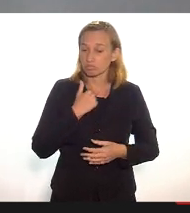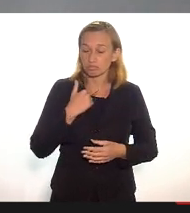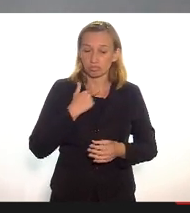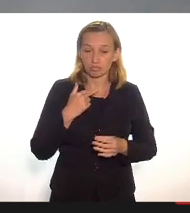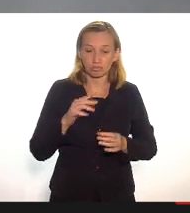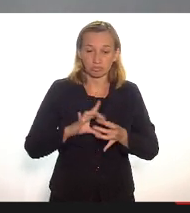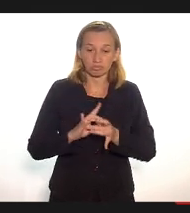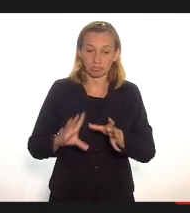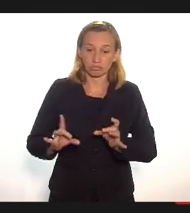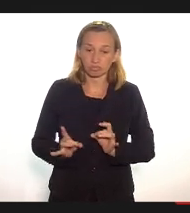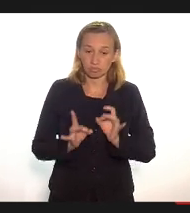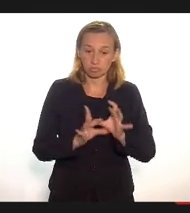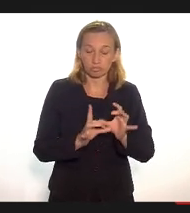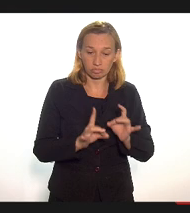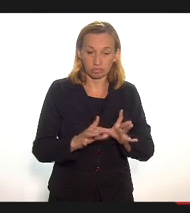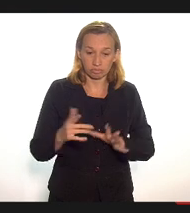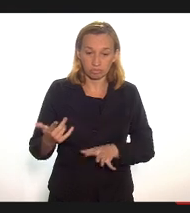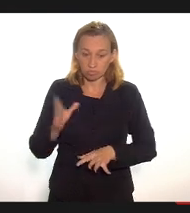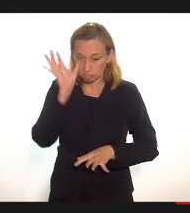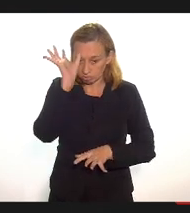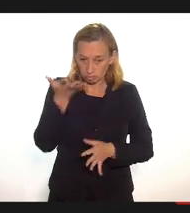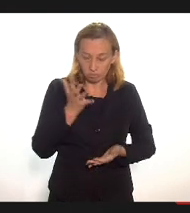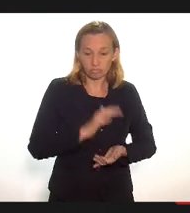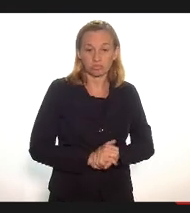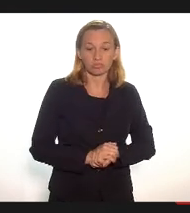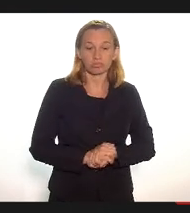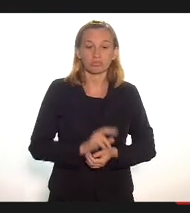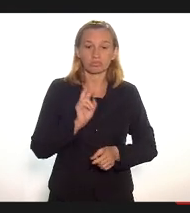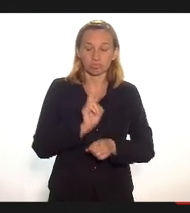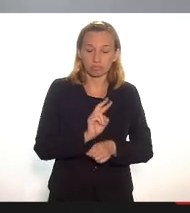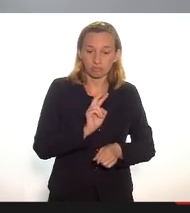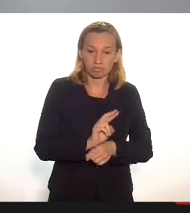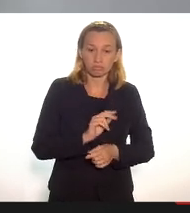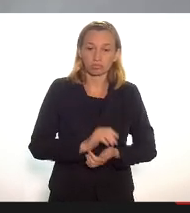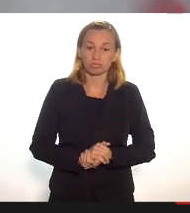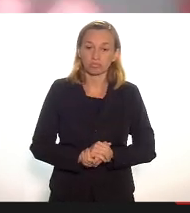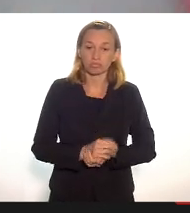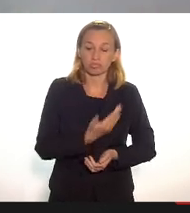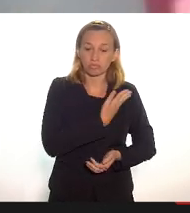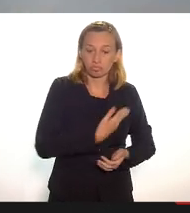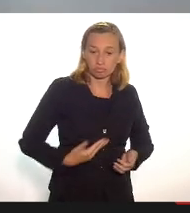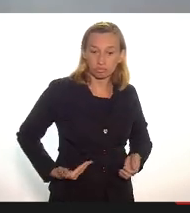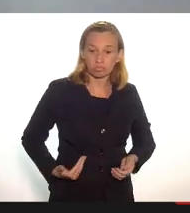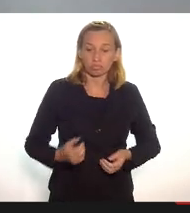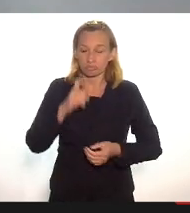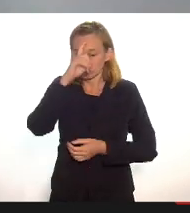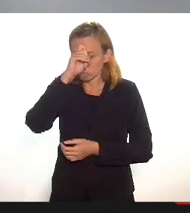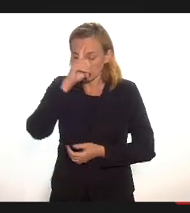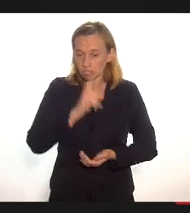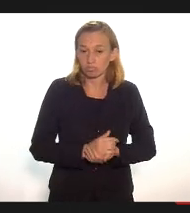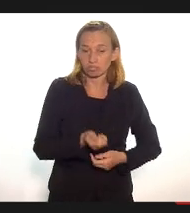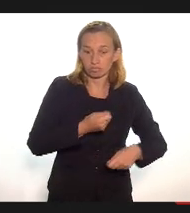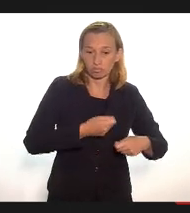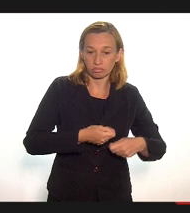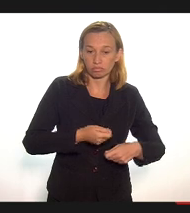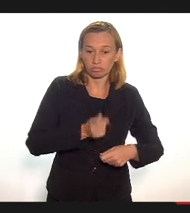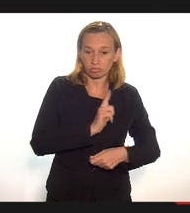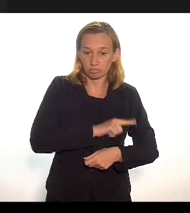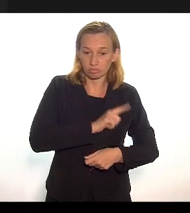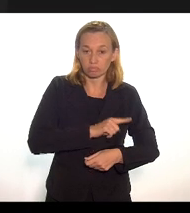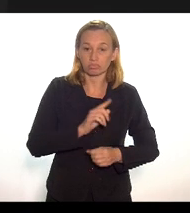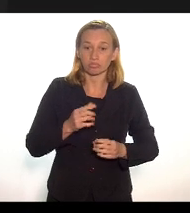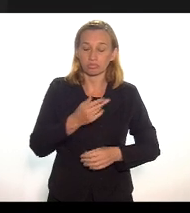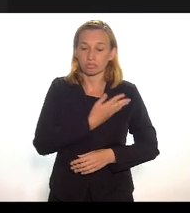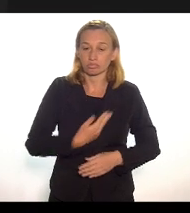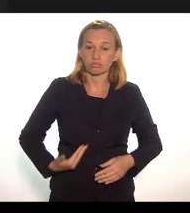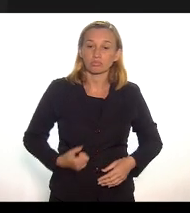é a solução para isso, né? A gente defende os hospitais como hospitais públicos, né, de gestão pública, né? É importante dizer